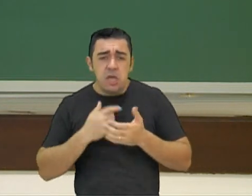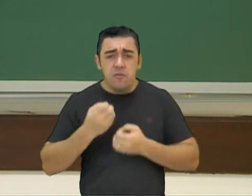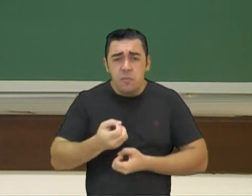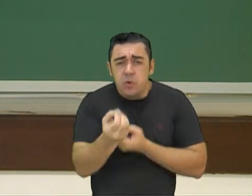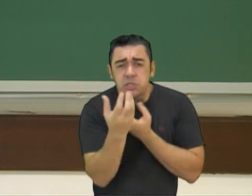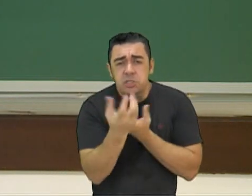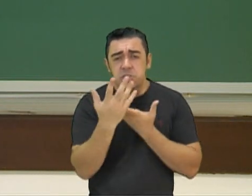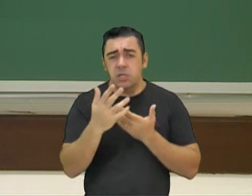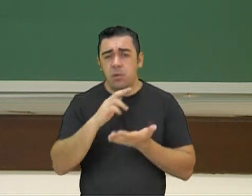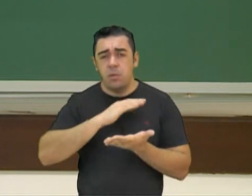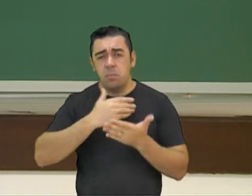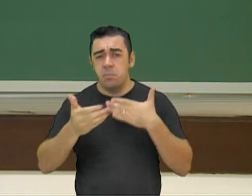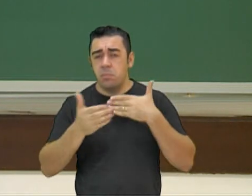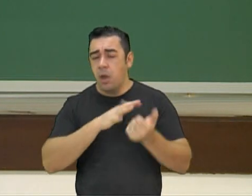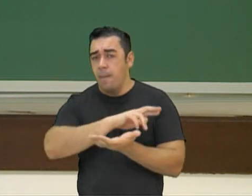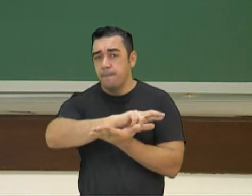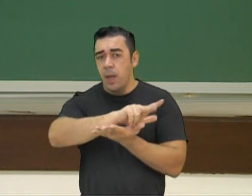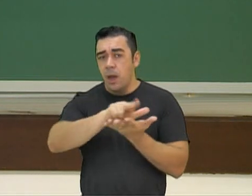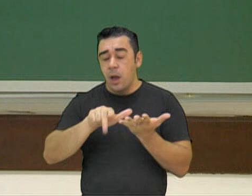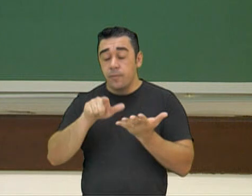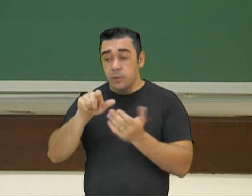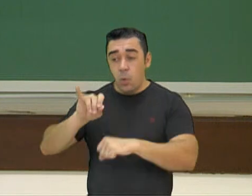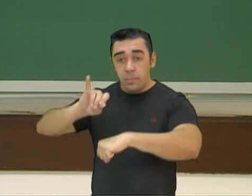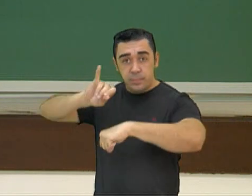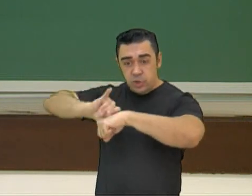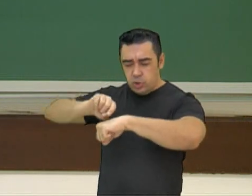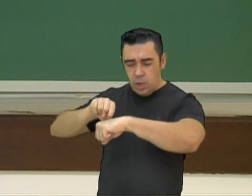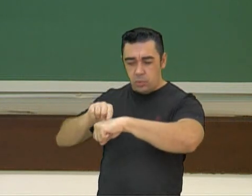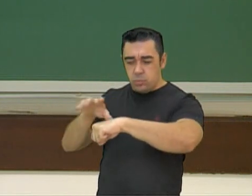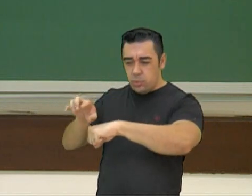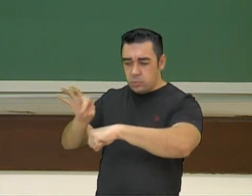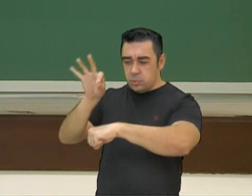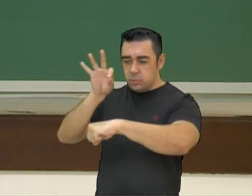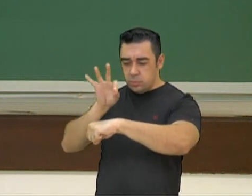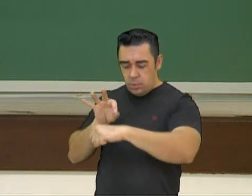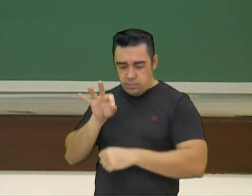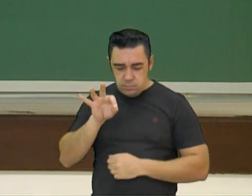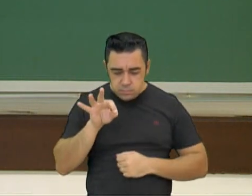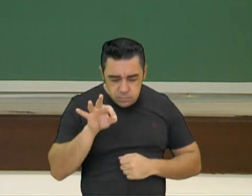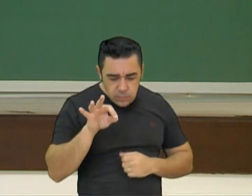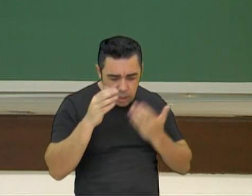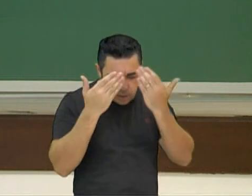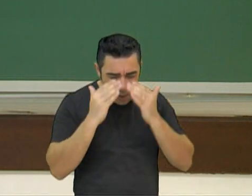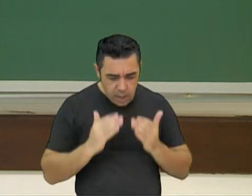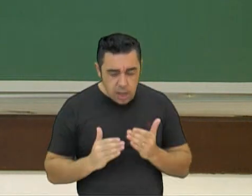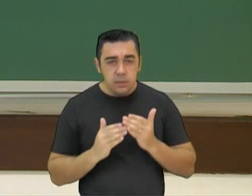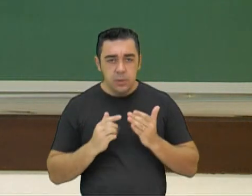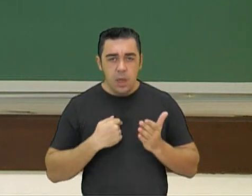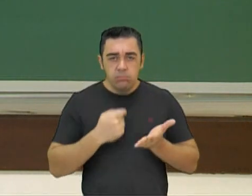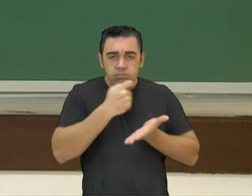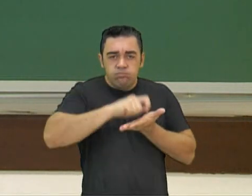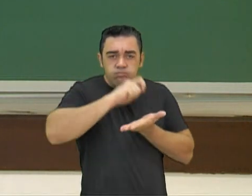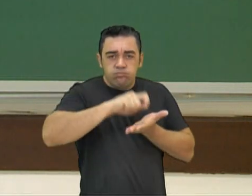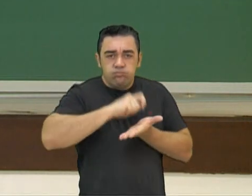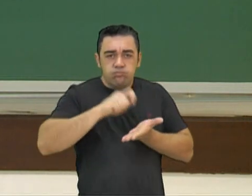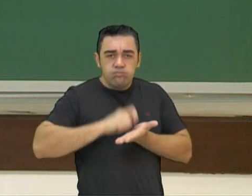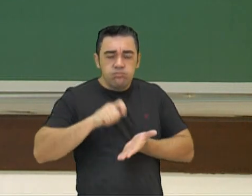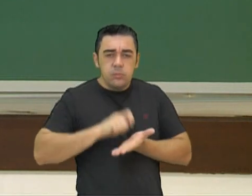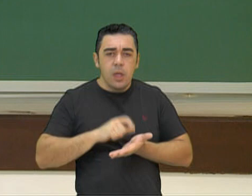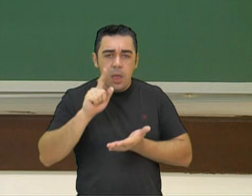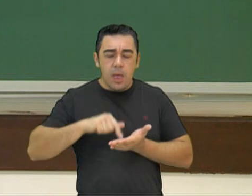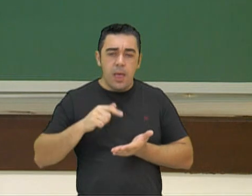né. Você tem que dominar bem aquele objeto e você vai apresentar esse objeto para as outras pessoas. Por quê? Porque a resenha é uma